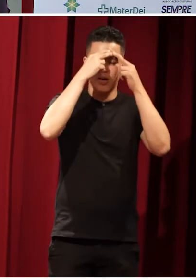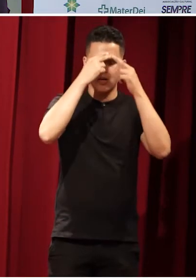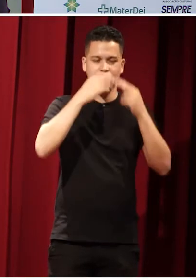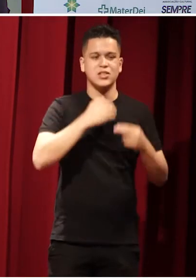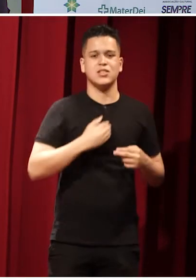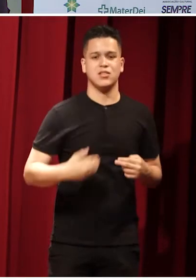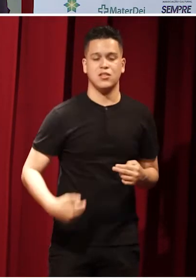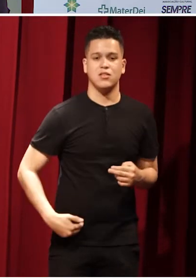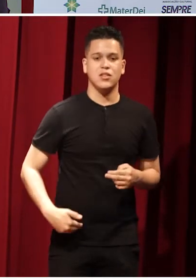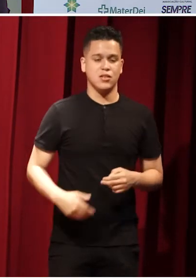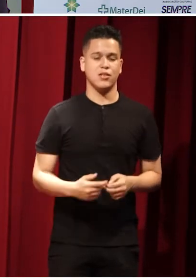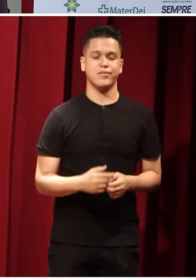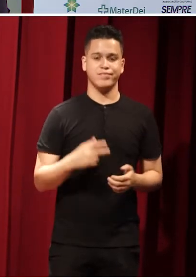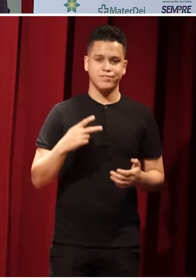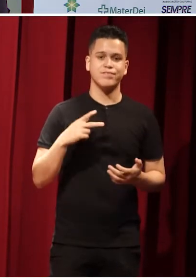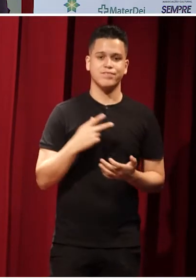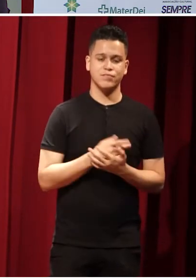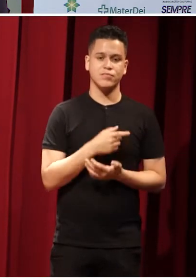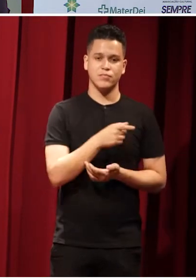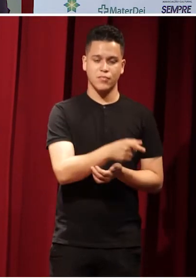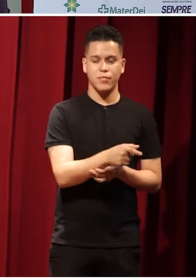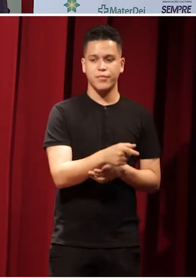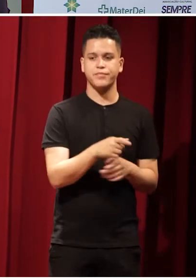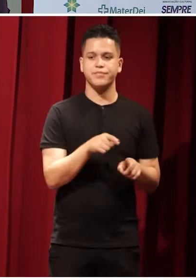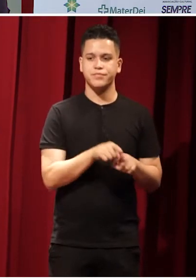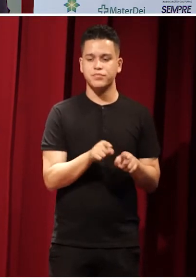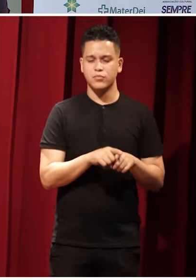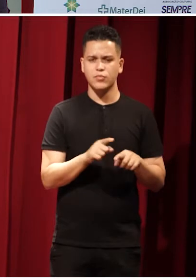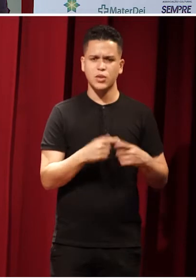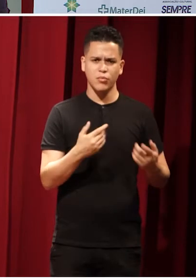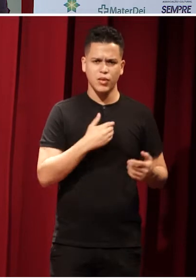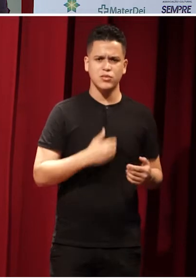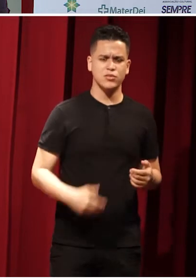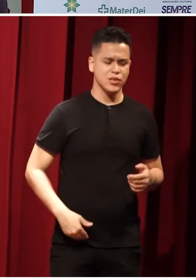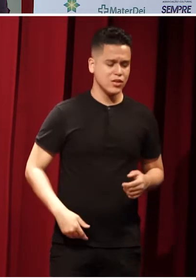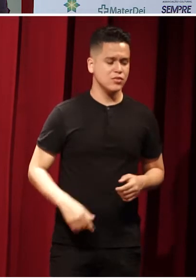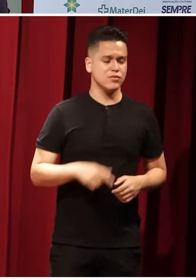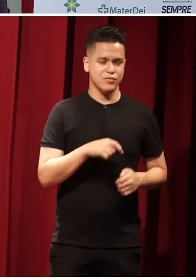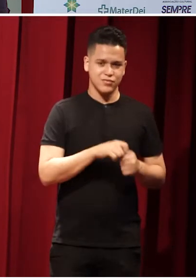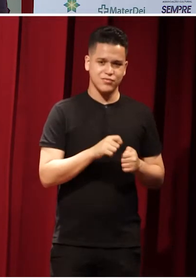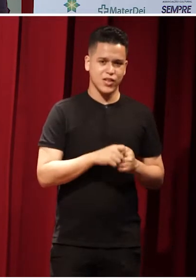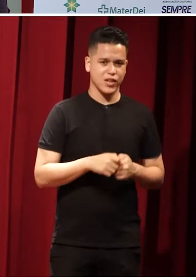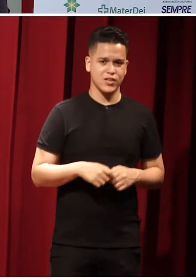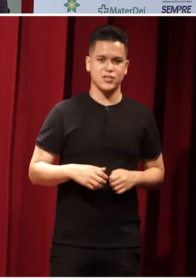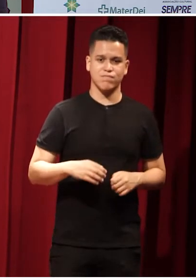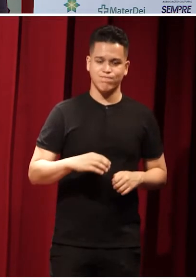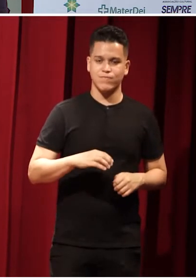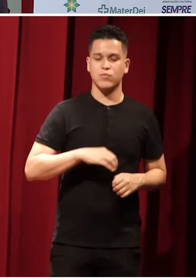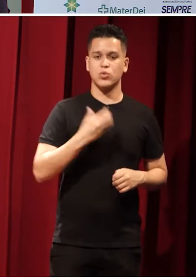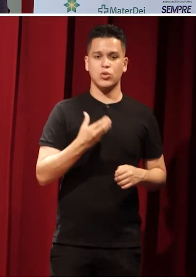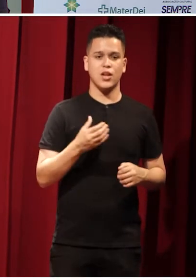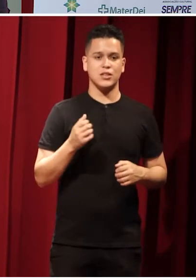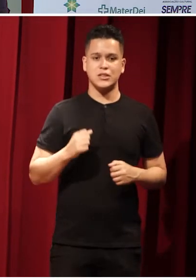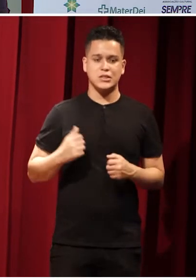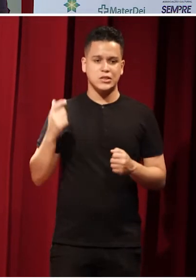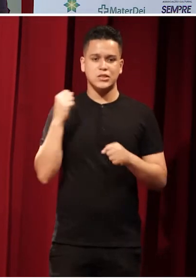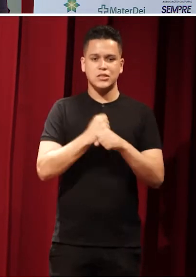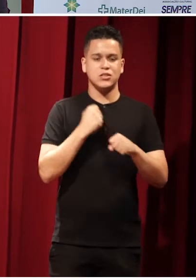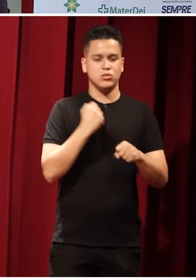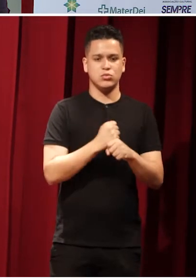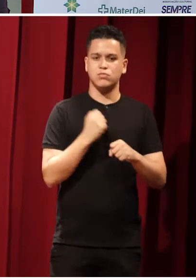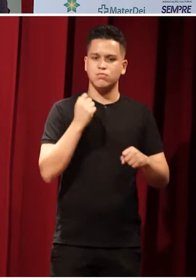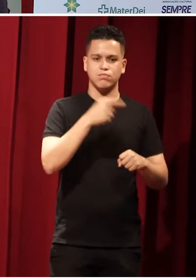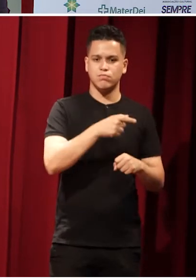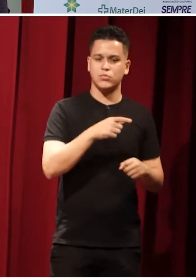O governo federal teve condições, teve coragem de fazer isso, isso foi extremamente importante. Então,